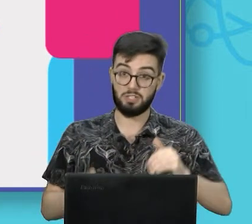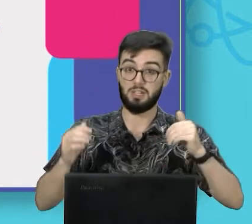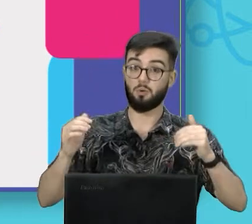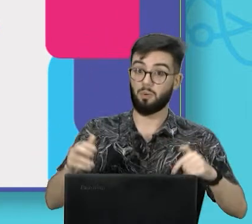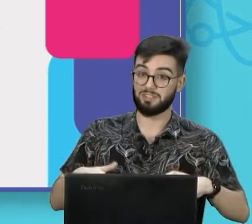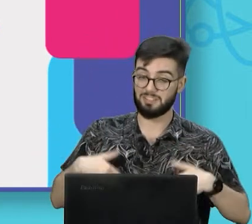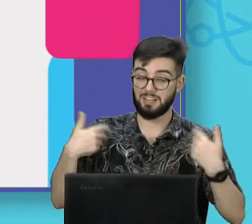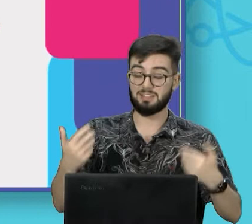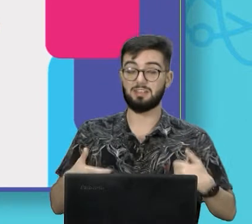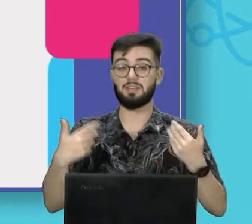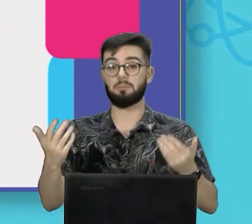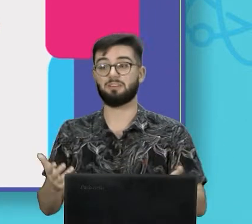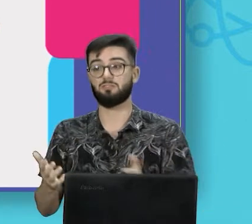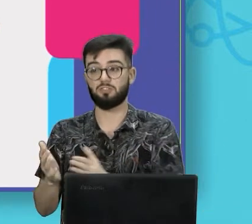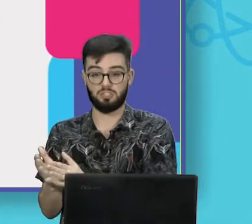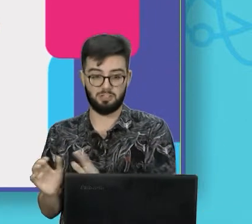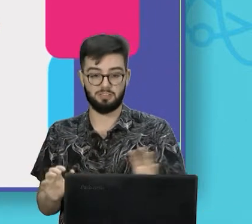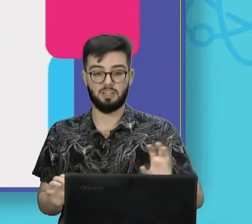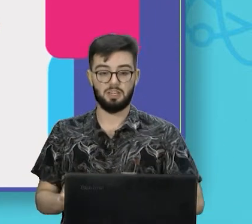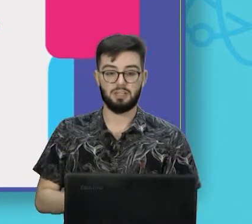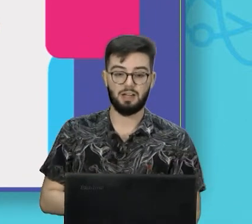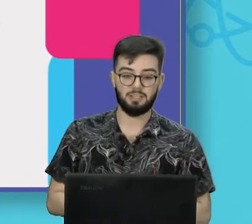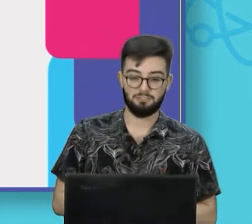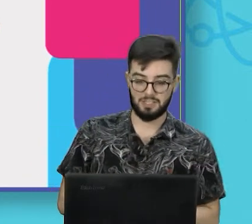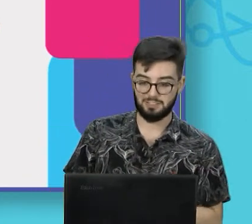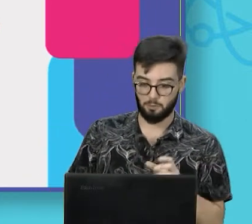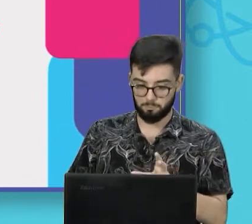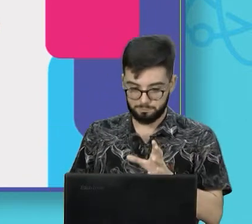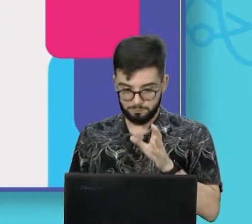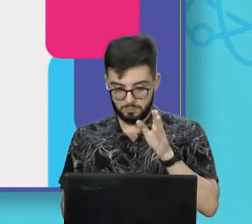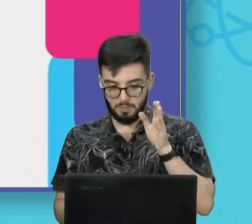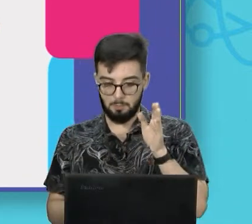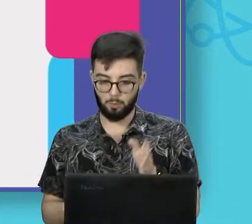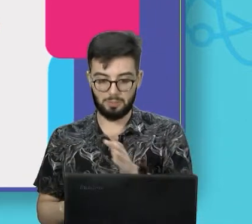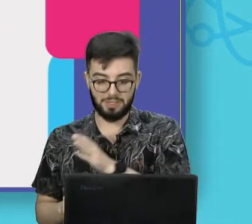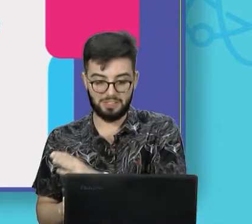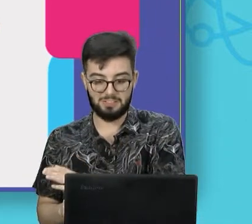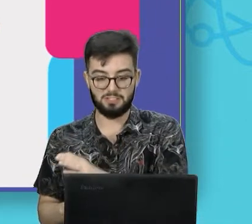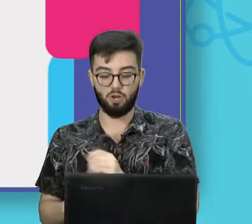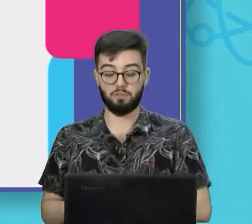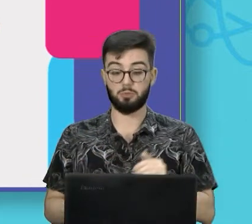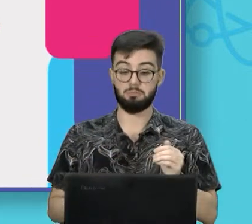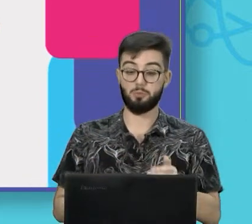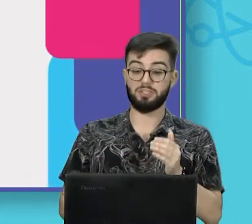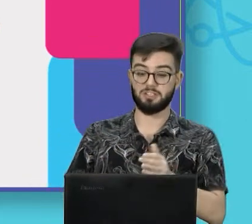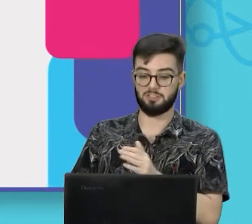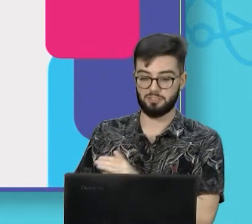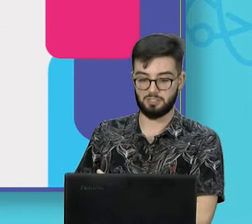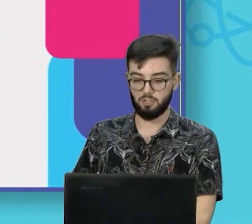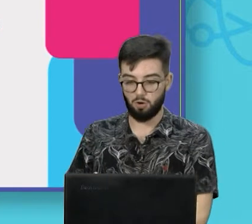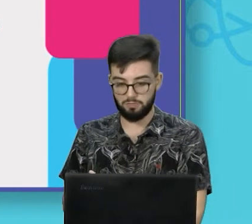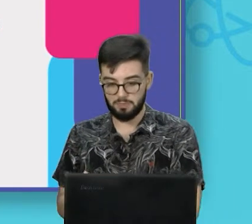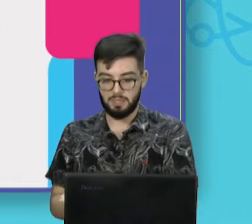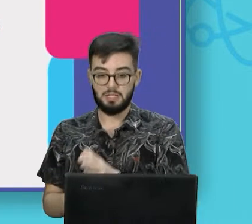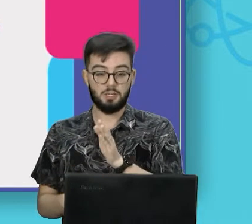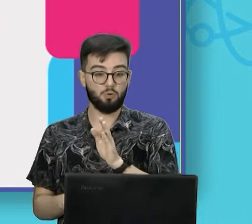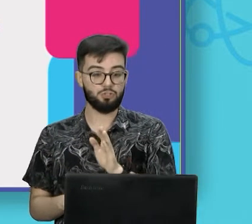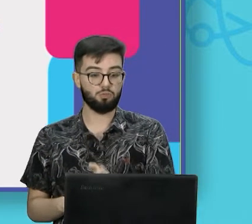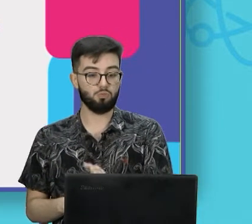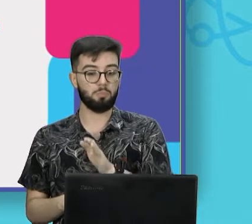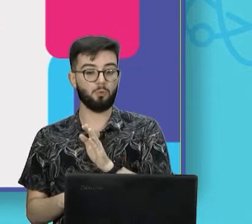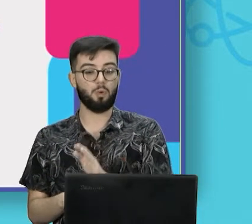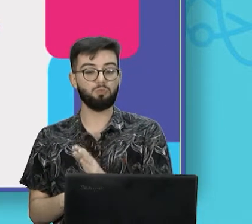ou seja uma certa independência dos Estados da Federação programada quinze de novembro de 1889